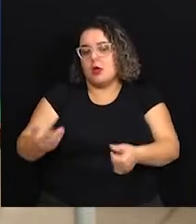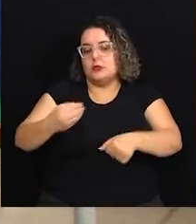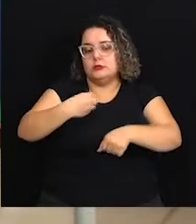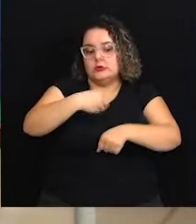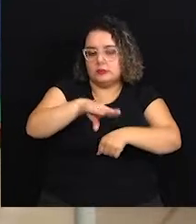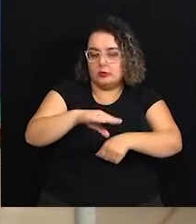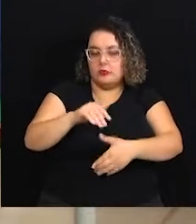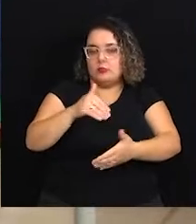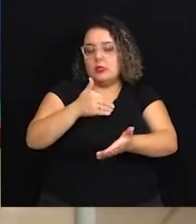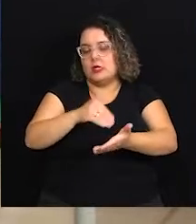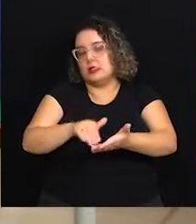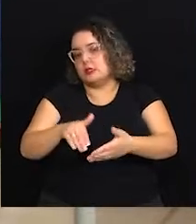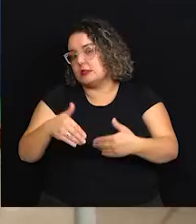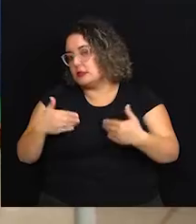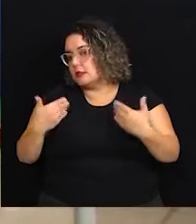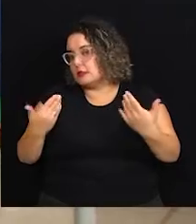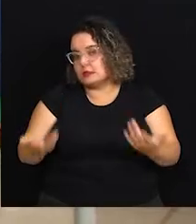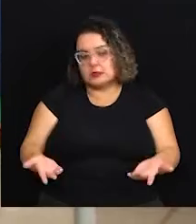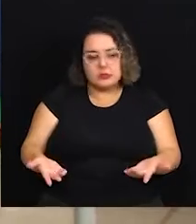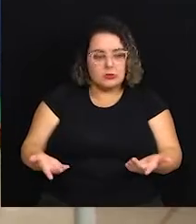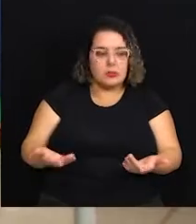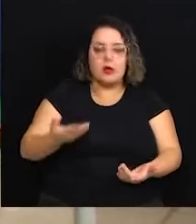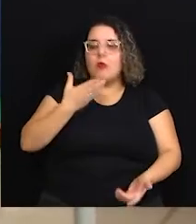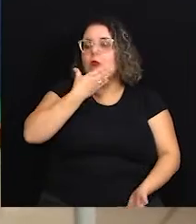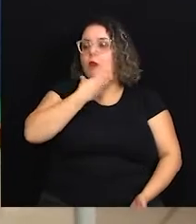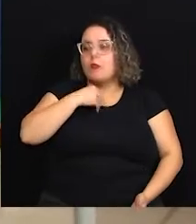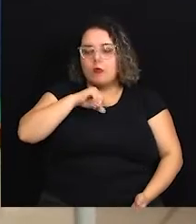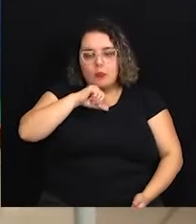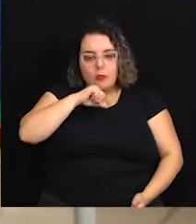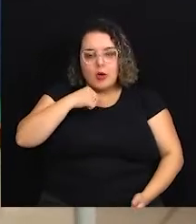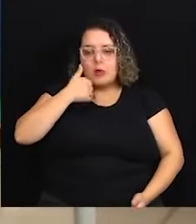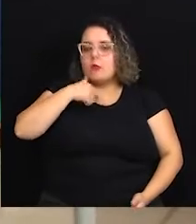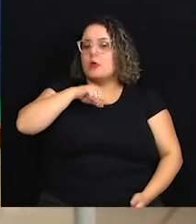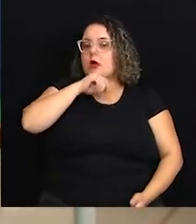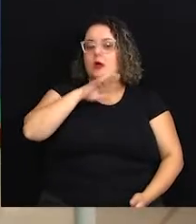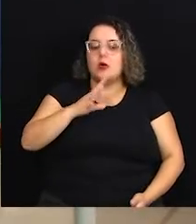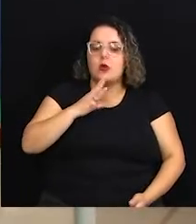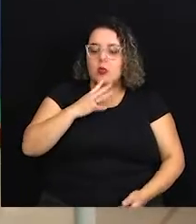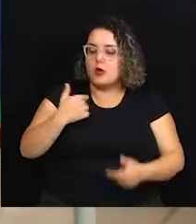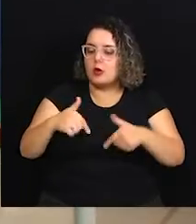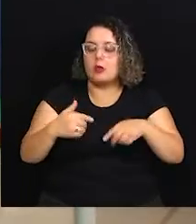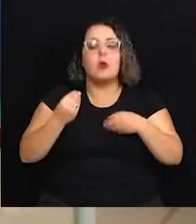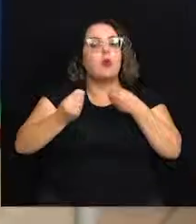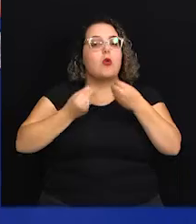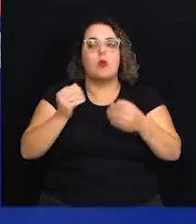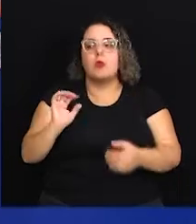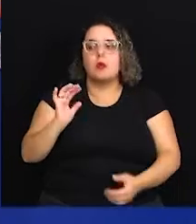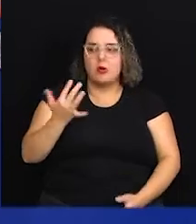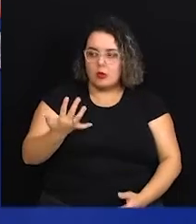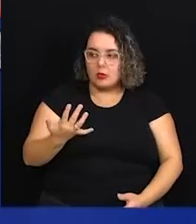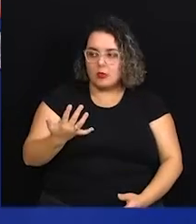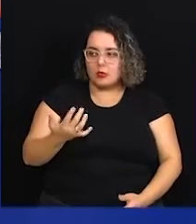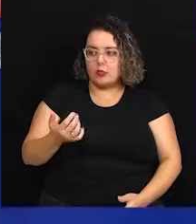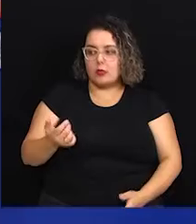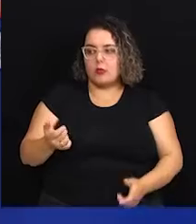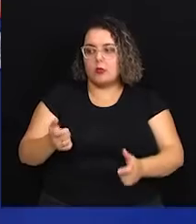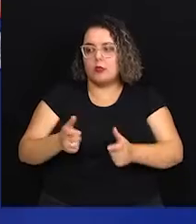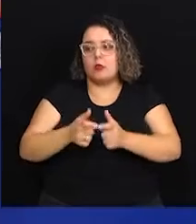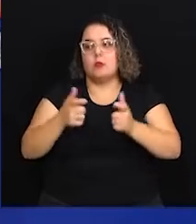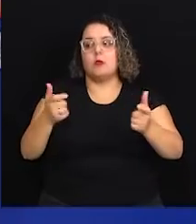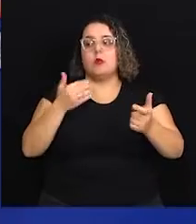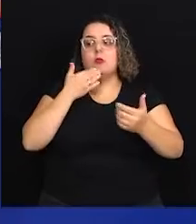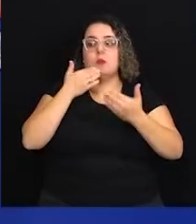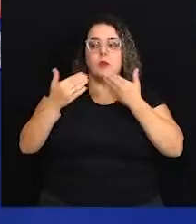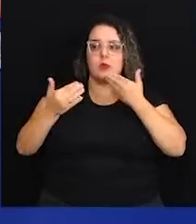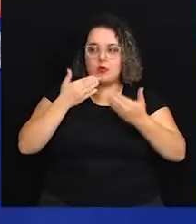encaminhadas pela secretaria, é algum pai e mãe realmente que conhece o trabalho e vem? Como é que funciona esse daí? A nossa maior